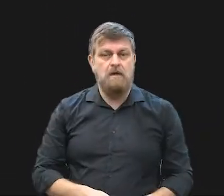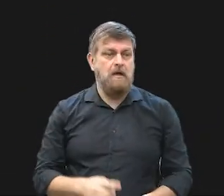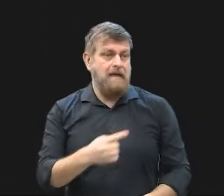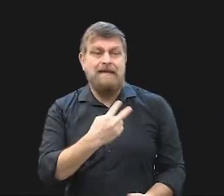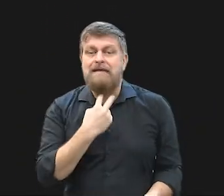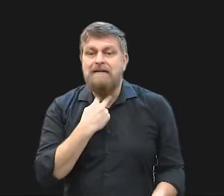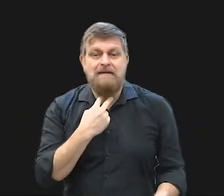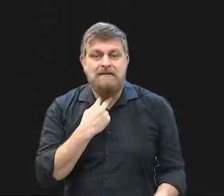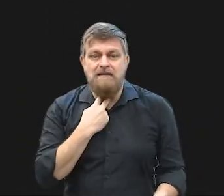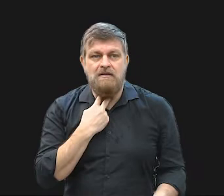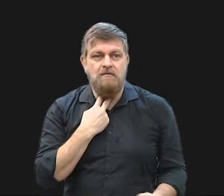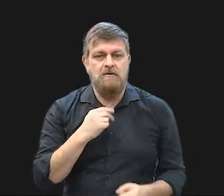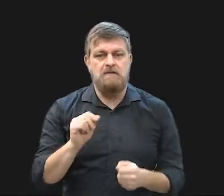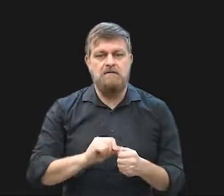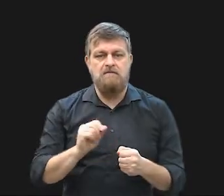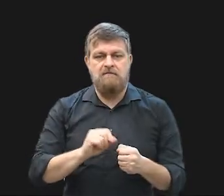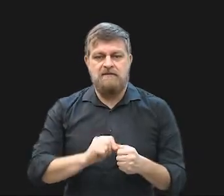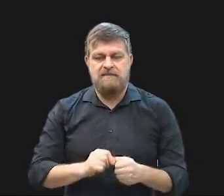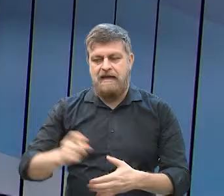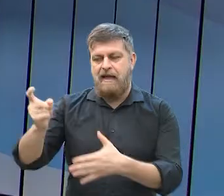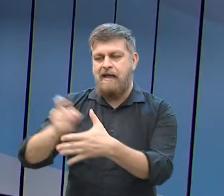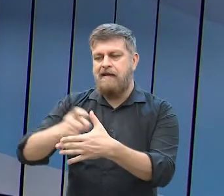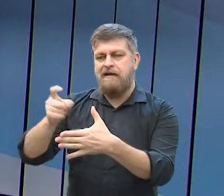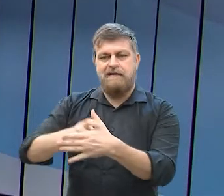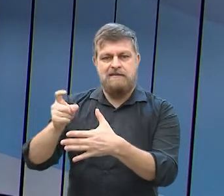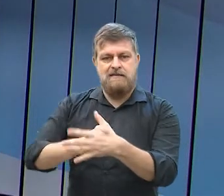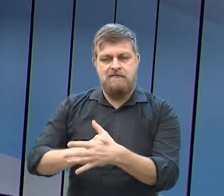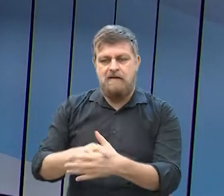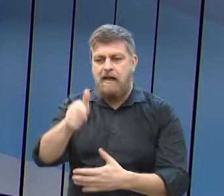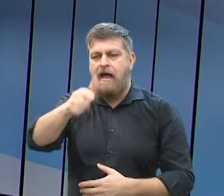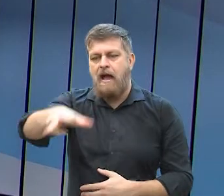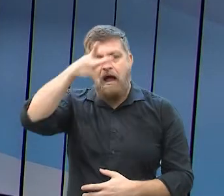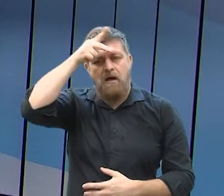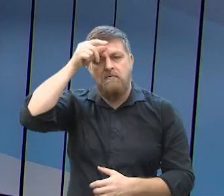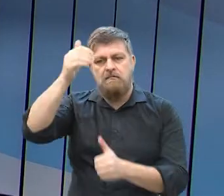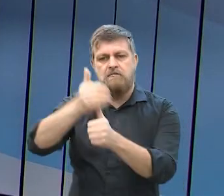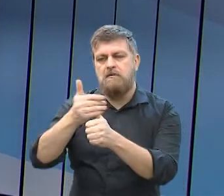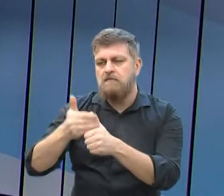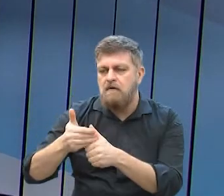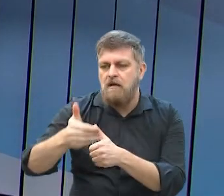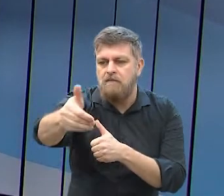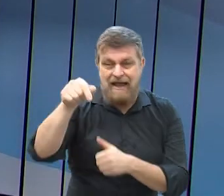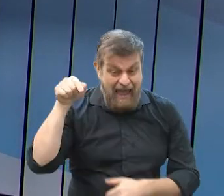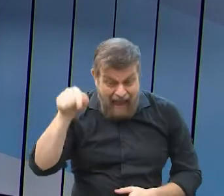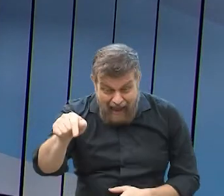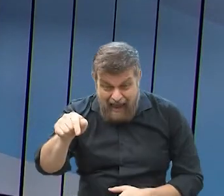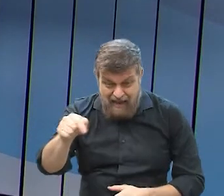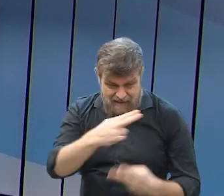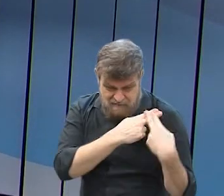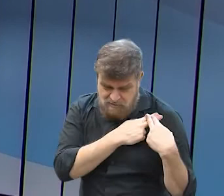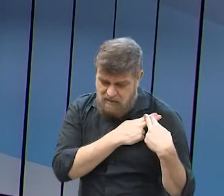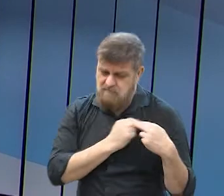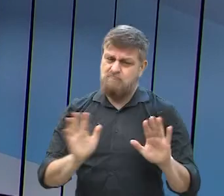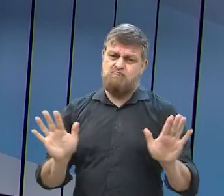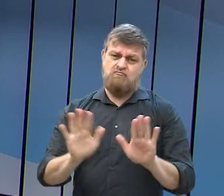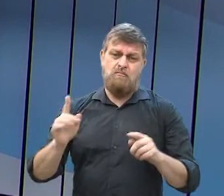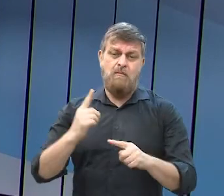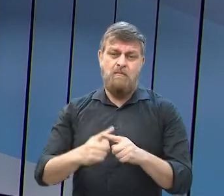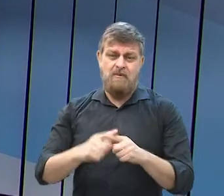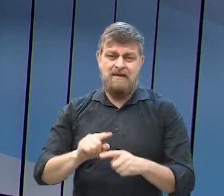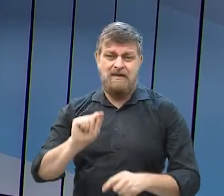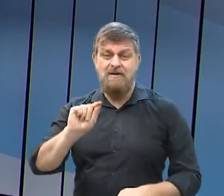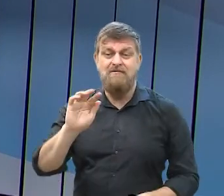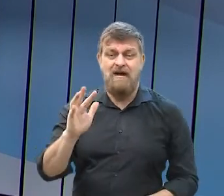não pode transferir essa dívida grande, que só tende a crescer, para as outras administrações, porque vai gerar